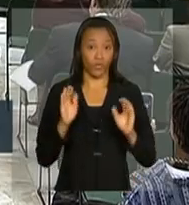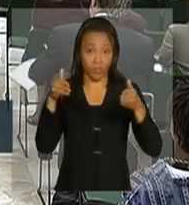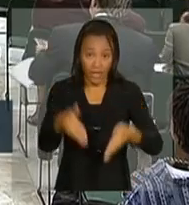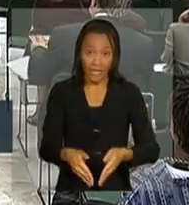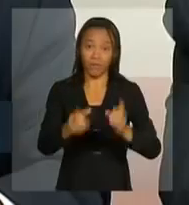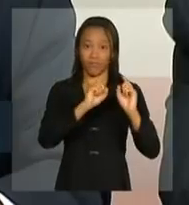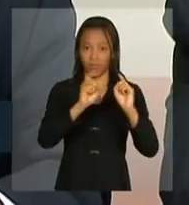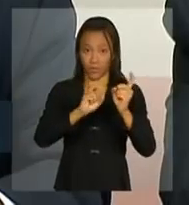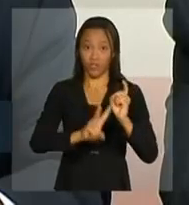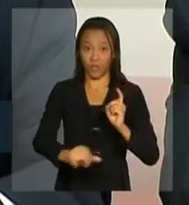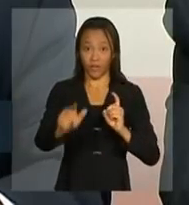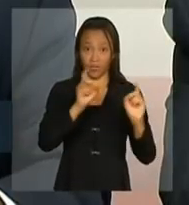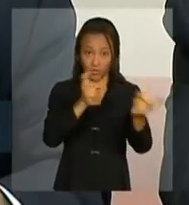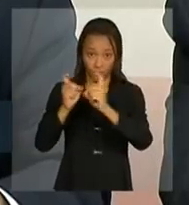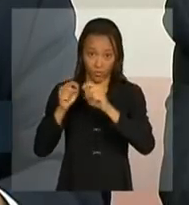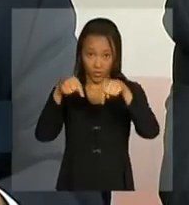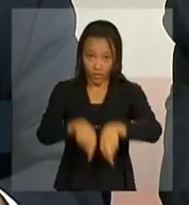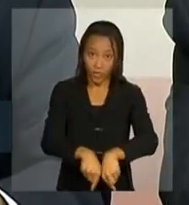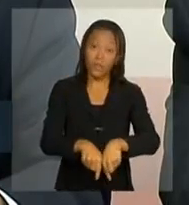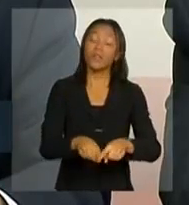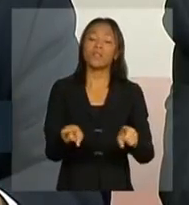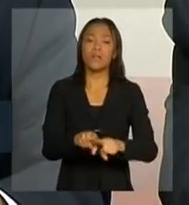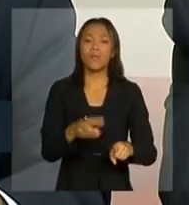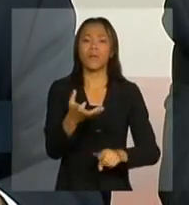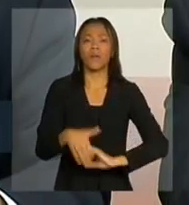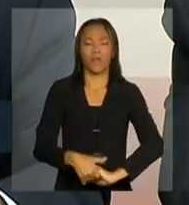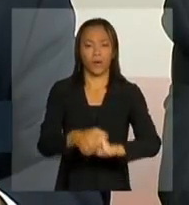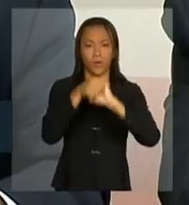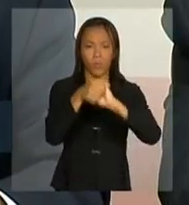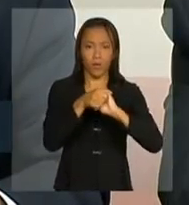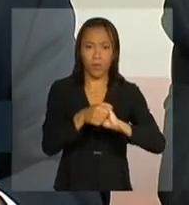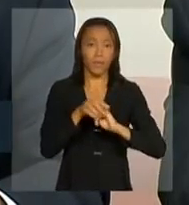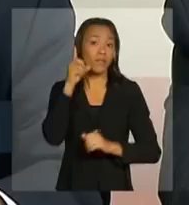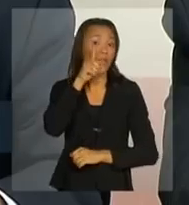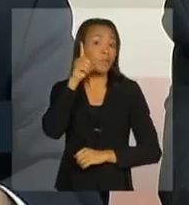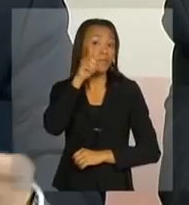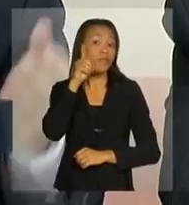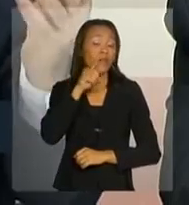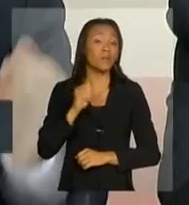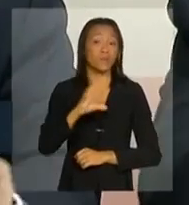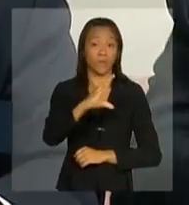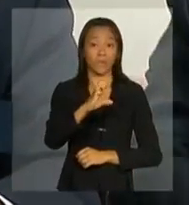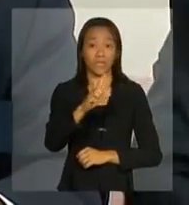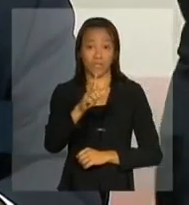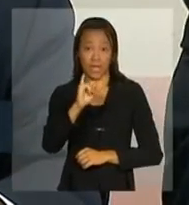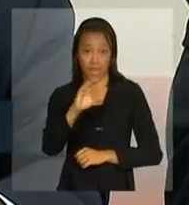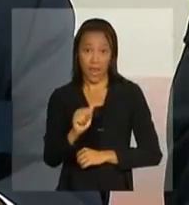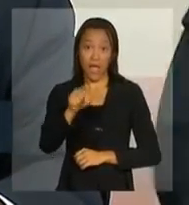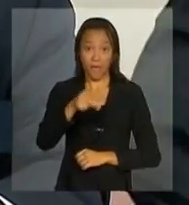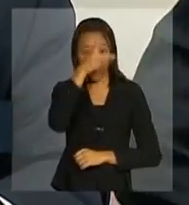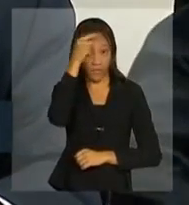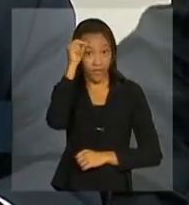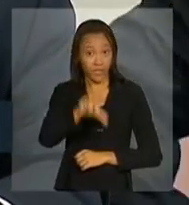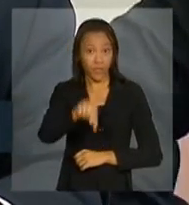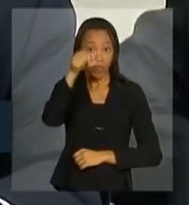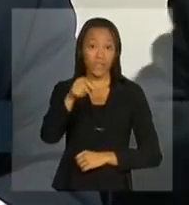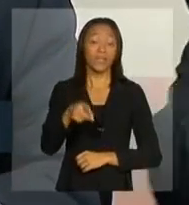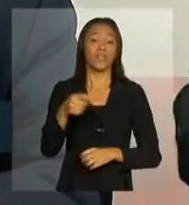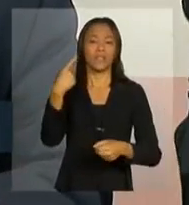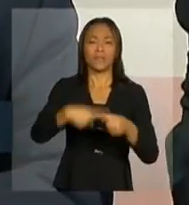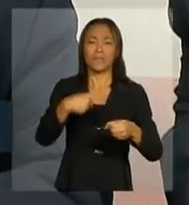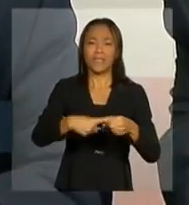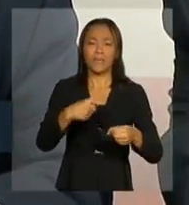tratando. Devo cumprimentar também a deputada federal Célia Rocha, prefeita eleita de Arapiraca, que